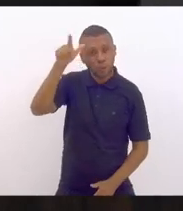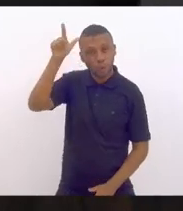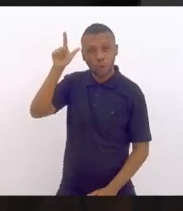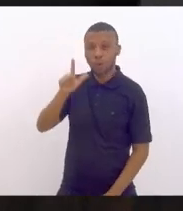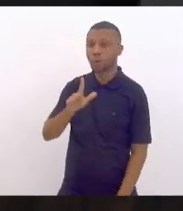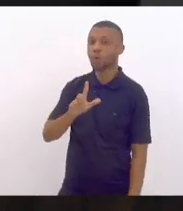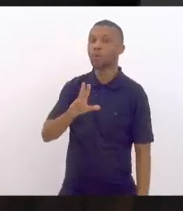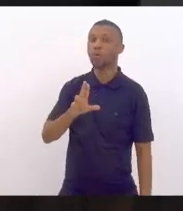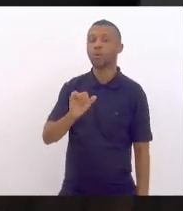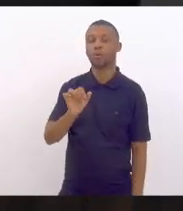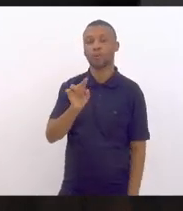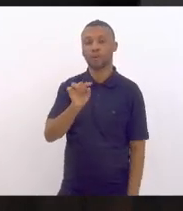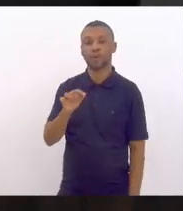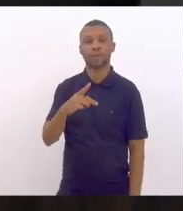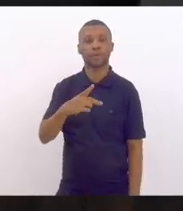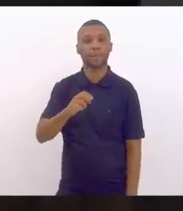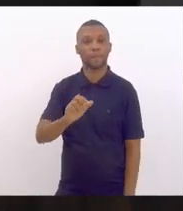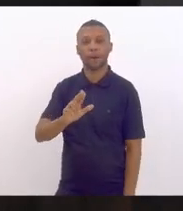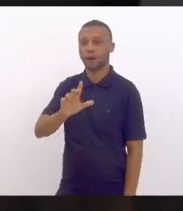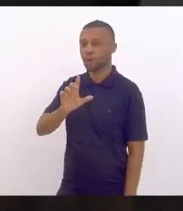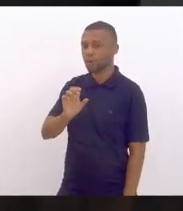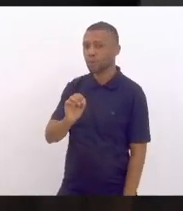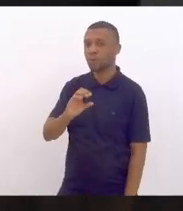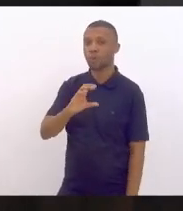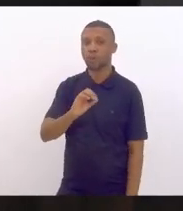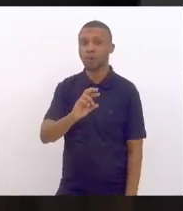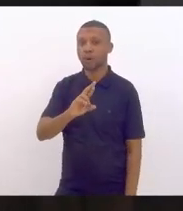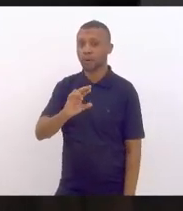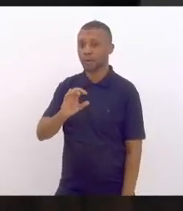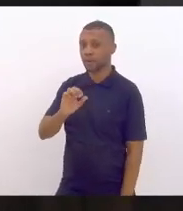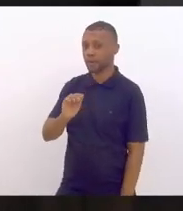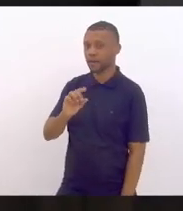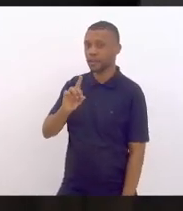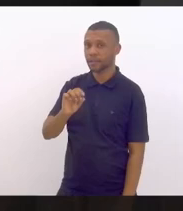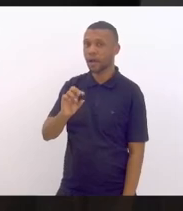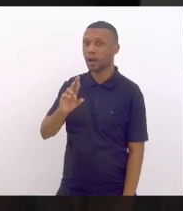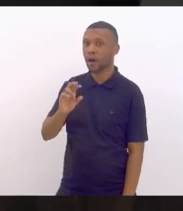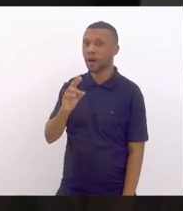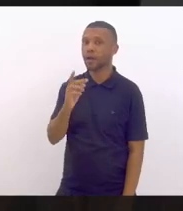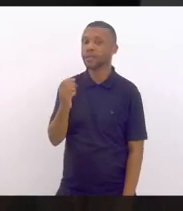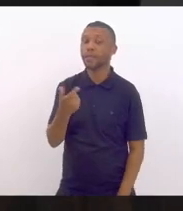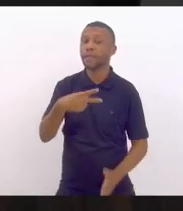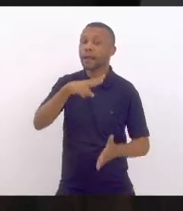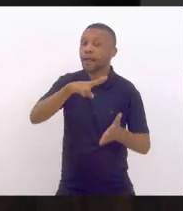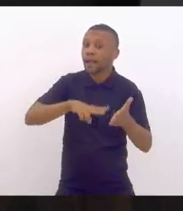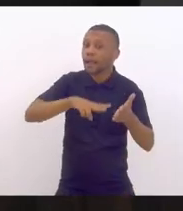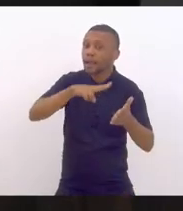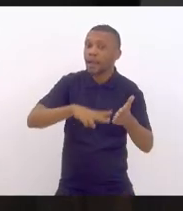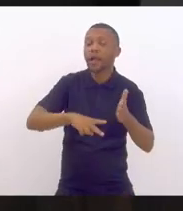Paulo Correia da Rocha para fazer a leitura da ata da sessão anterior